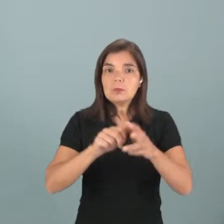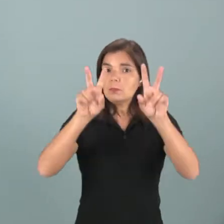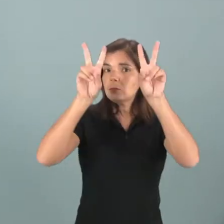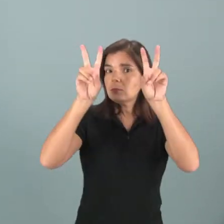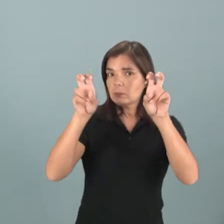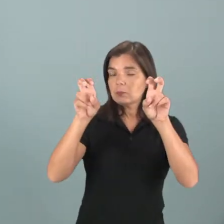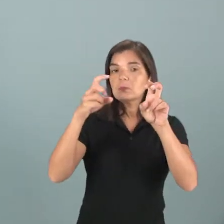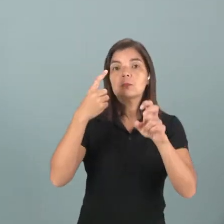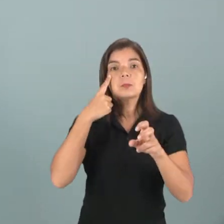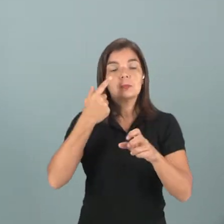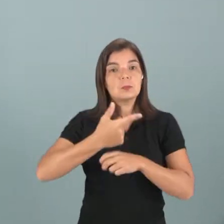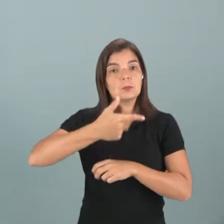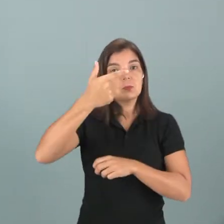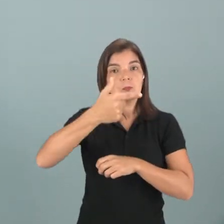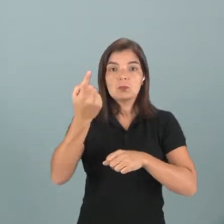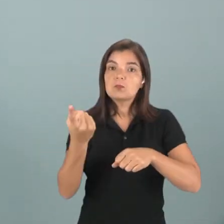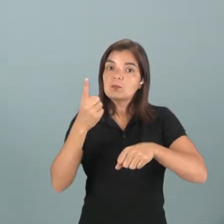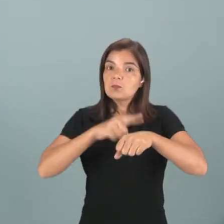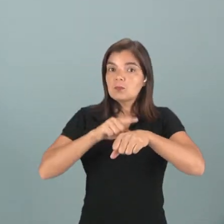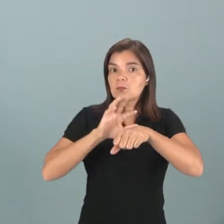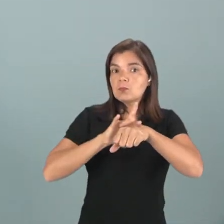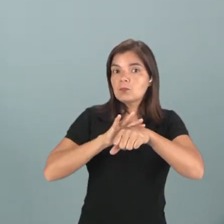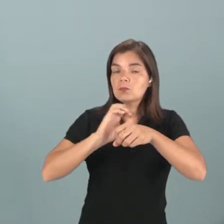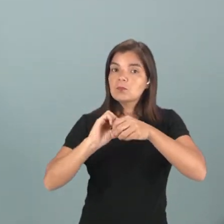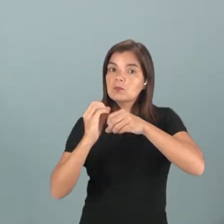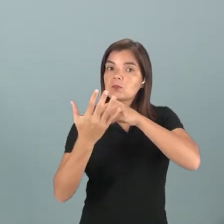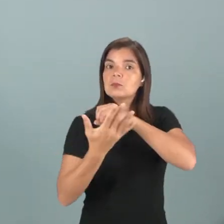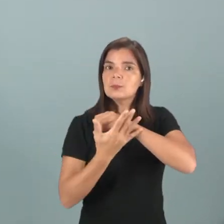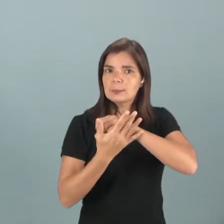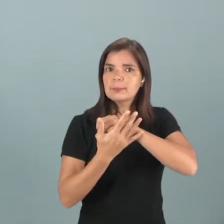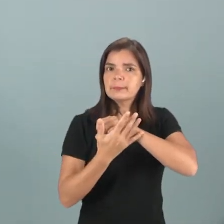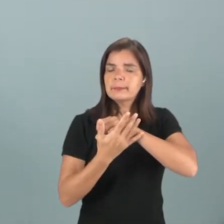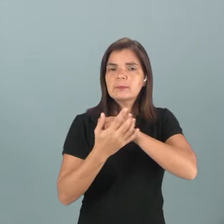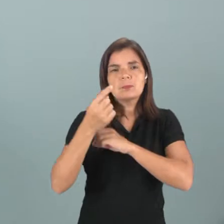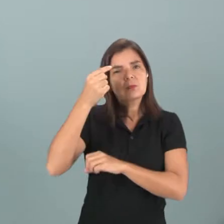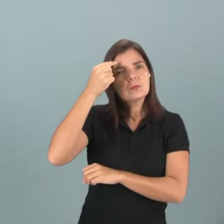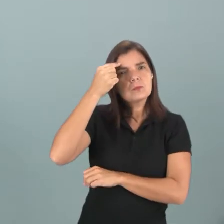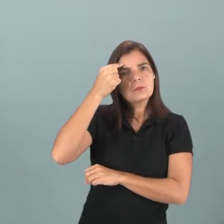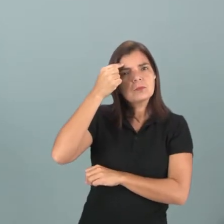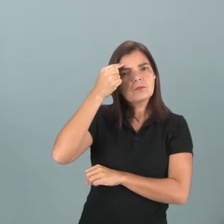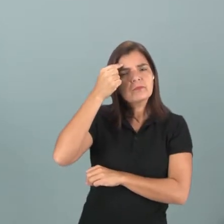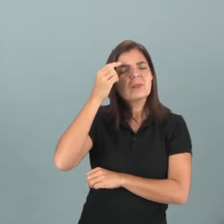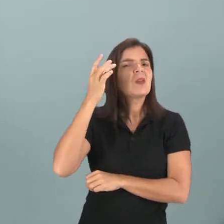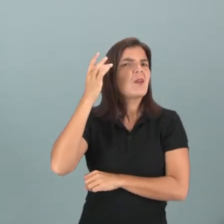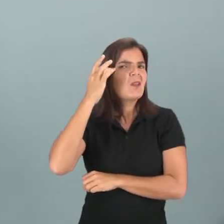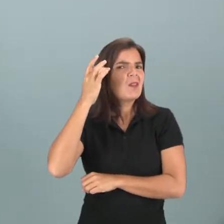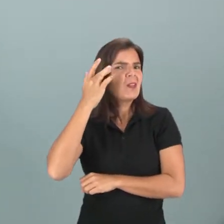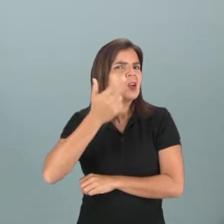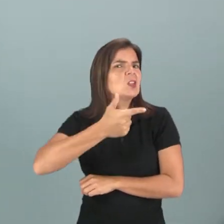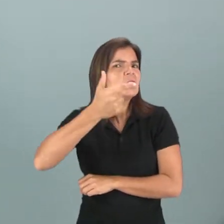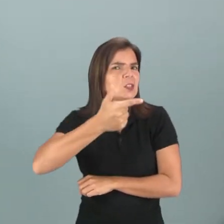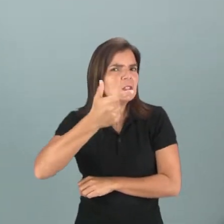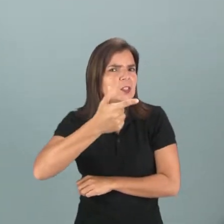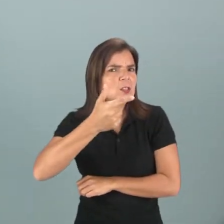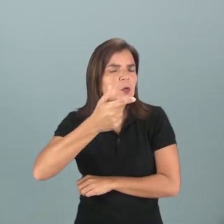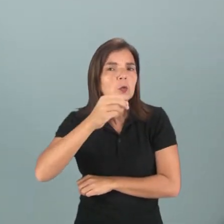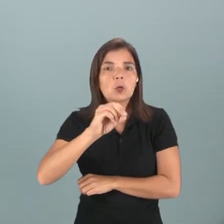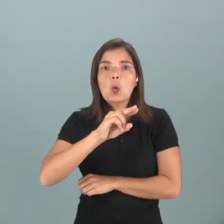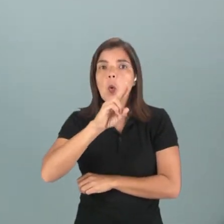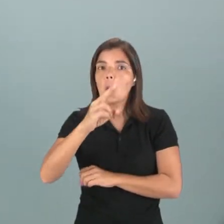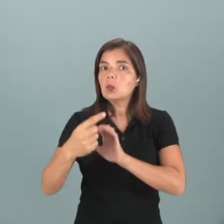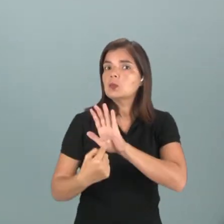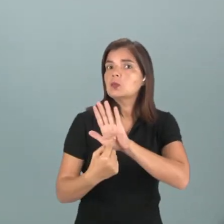título, quando ele diz segunda onda de Covid? Então, é uma reflexão sobre será que é uma segunda onda de Covid e